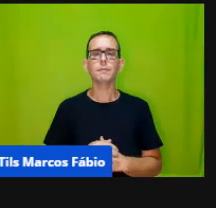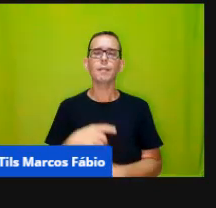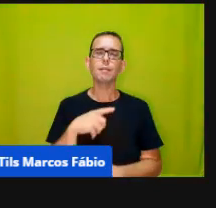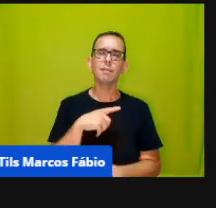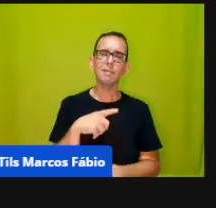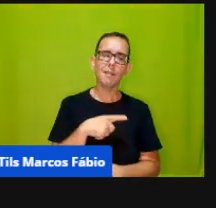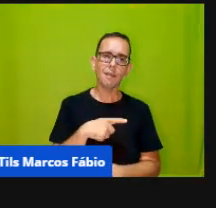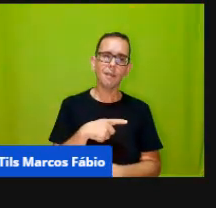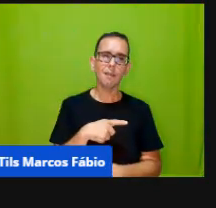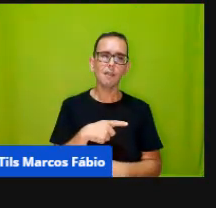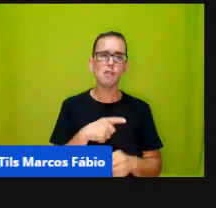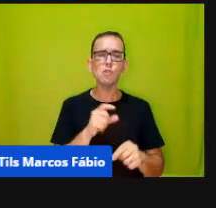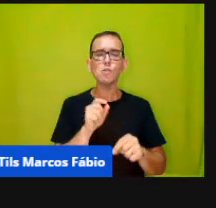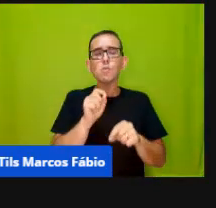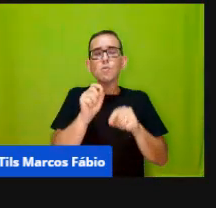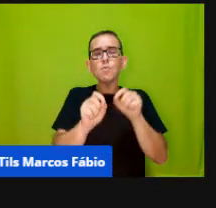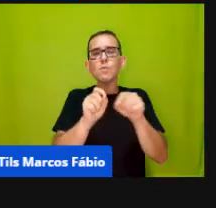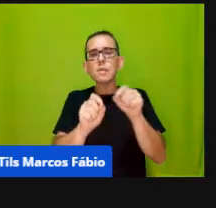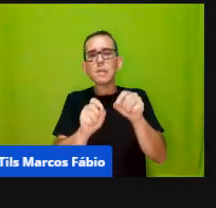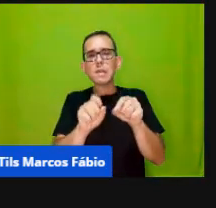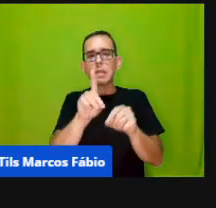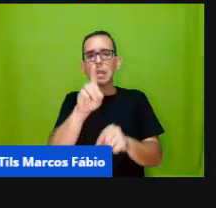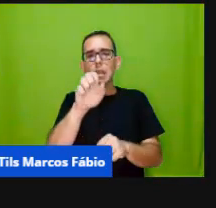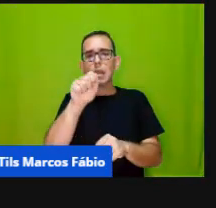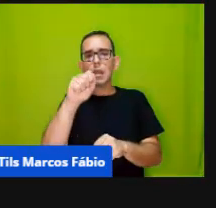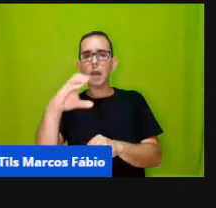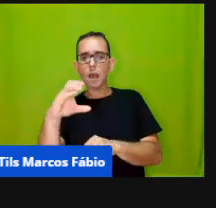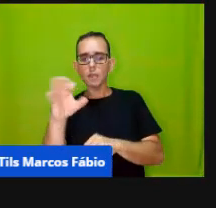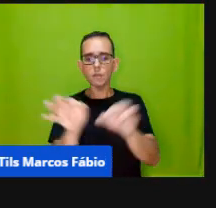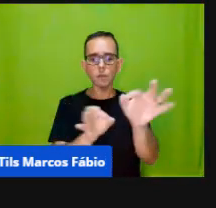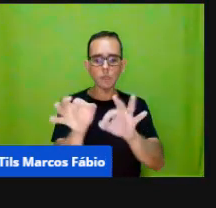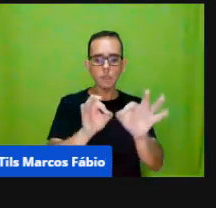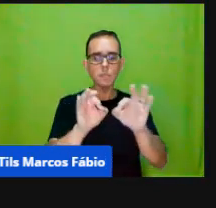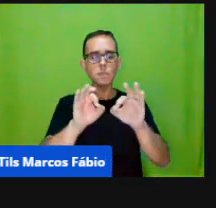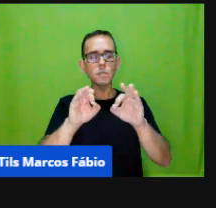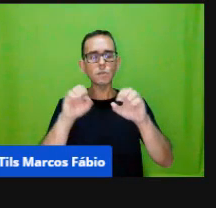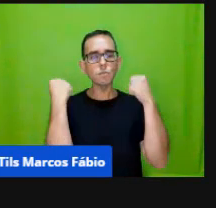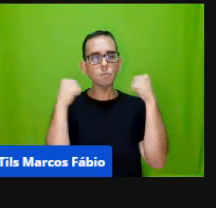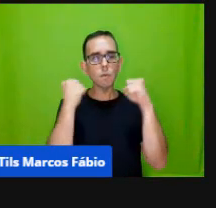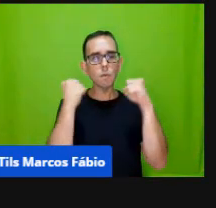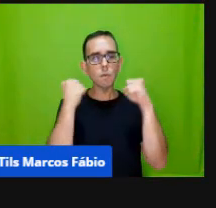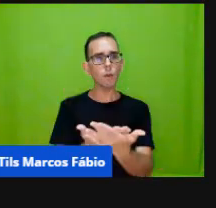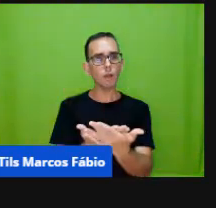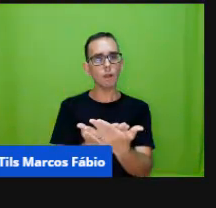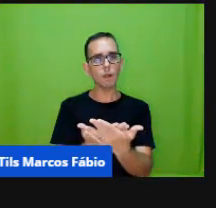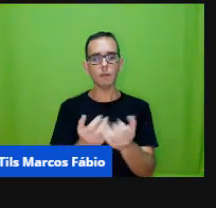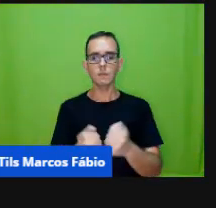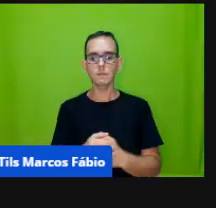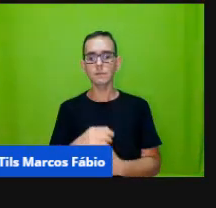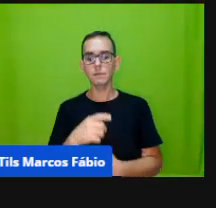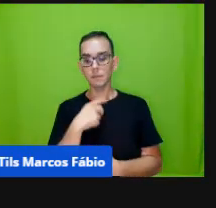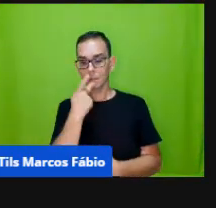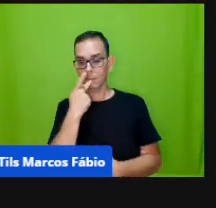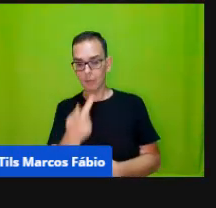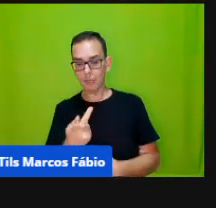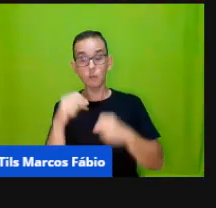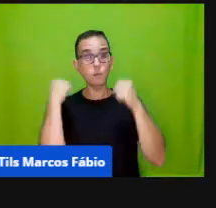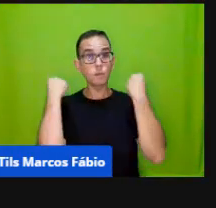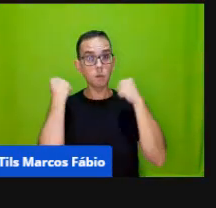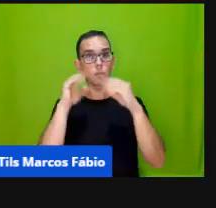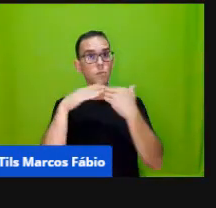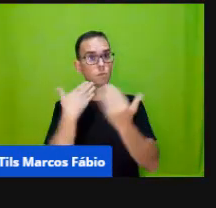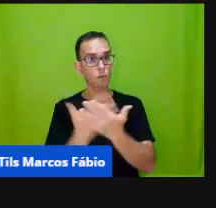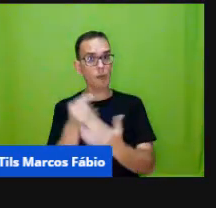baseado em que a DEAC organiza o esporte escolar, né? Nós estamos falando aqui de esporte escolar, né? Nesse canal.